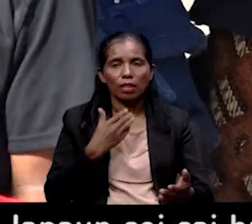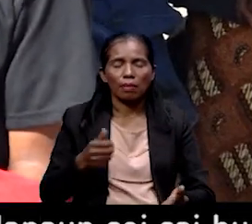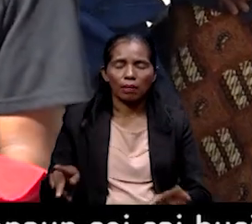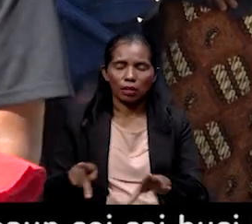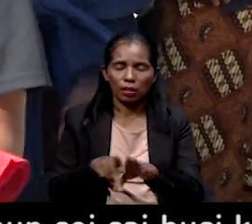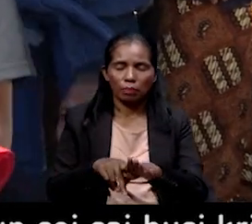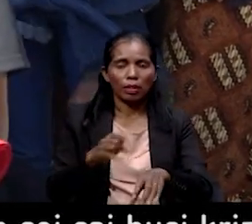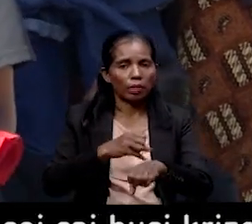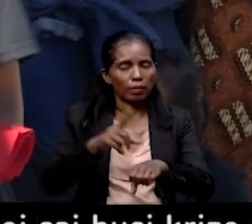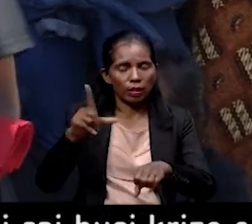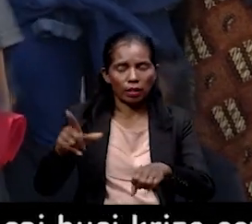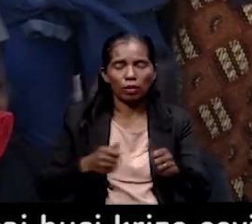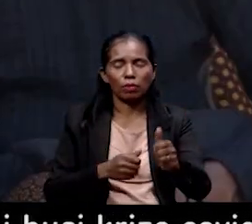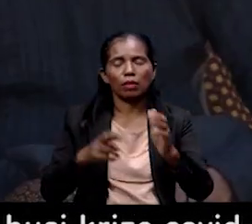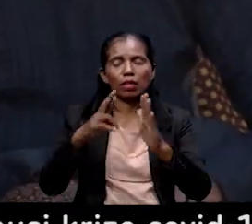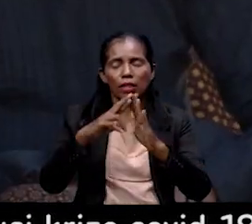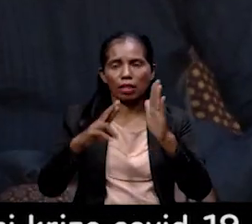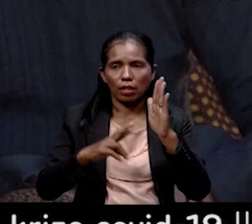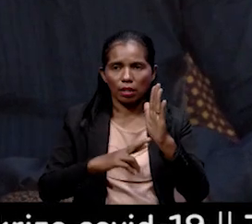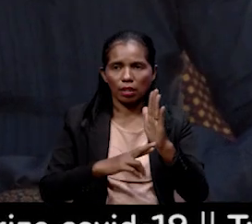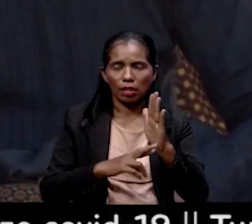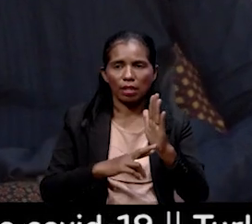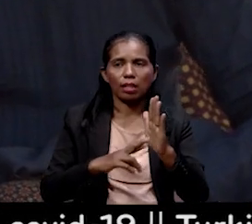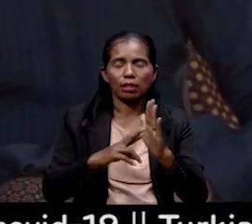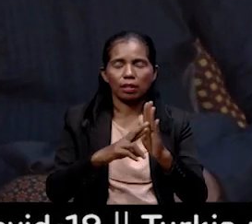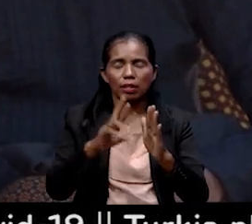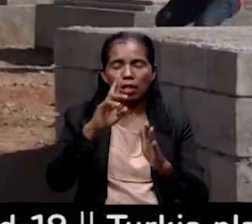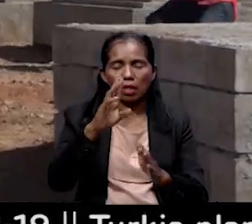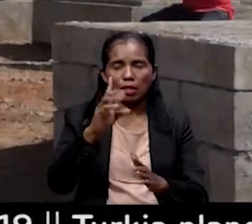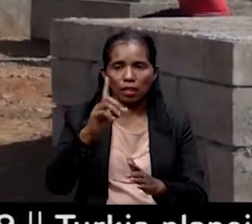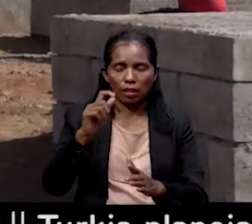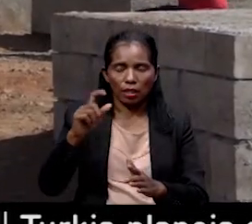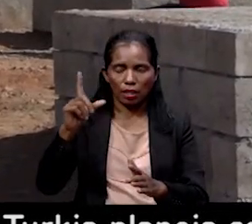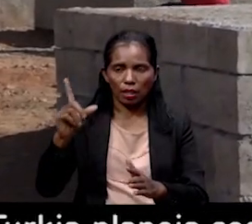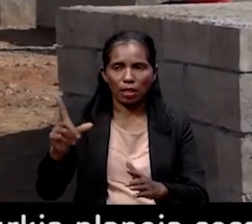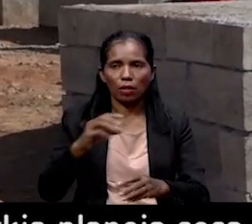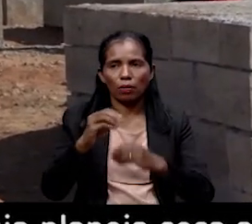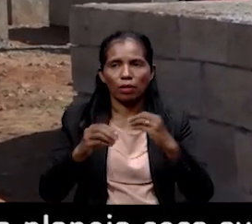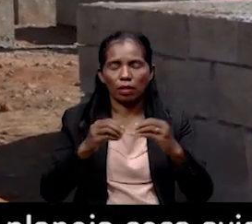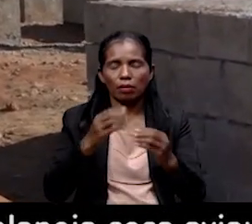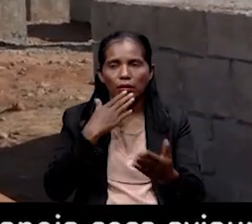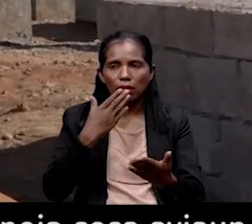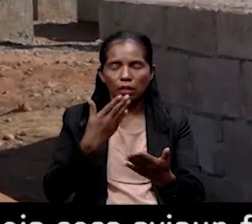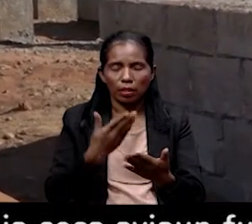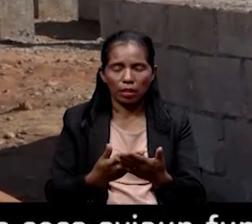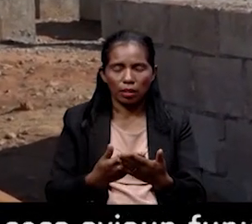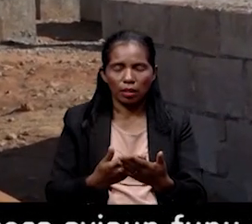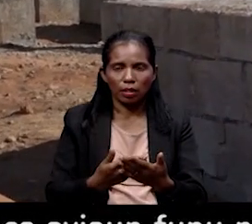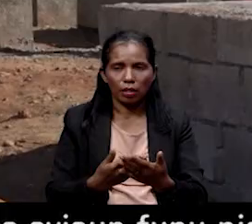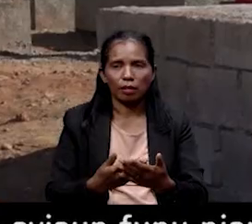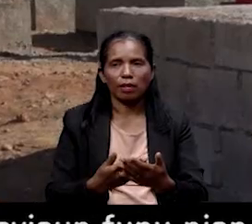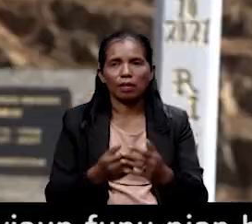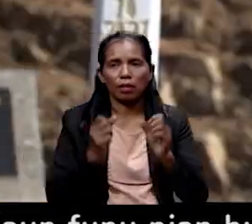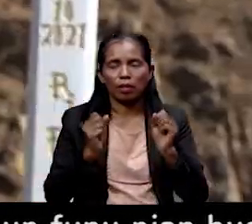nune bazia ba konstitusaun Republika Demokratika Timor Leste artigo saun resingida kona ba valorizasaun resistensia mak